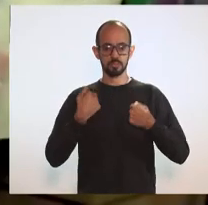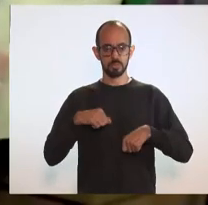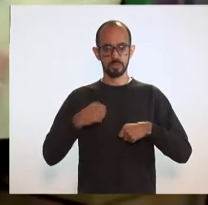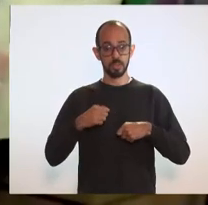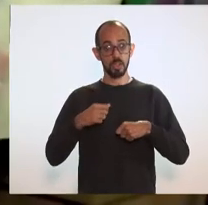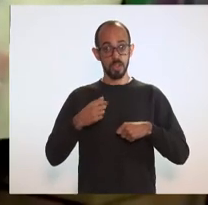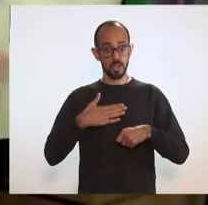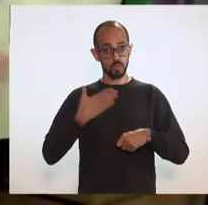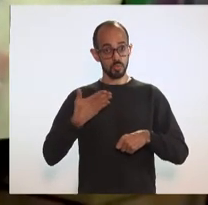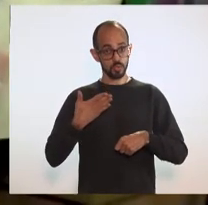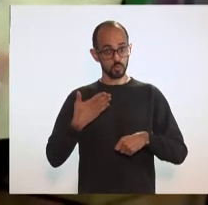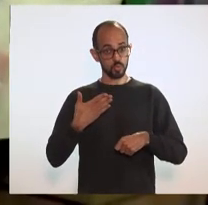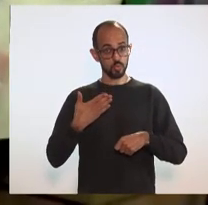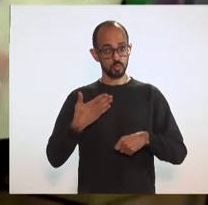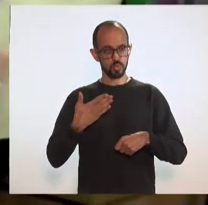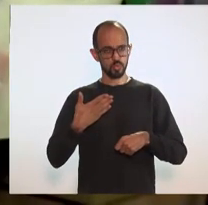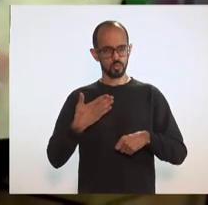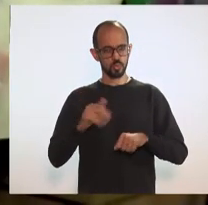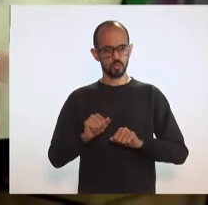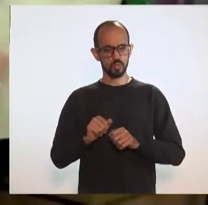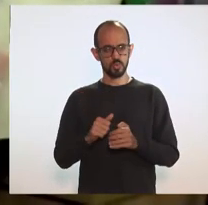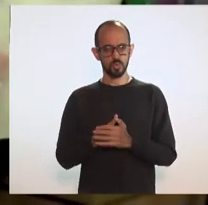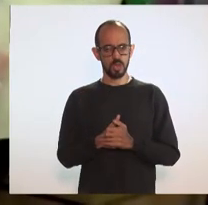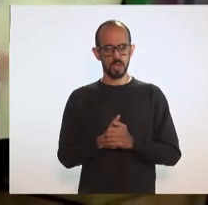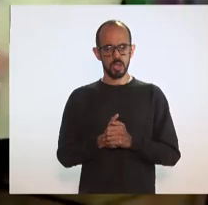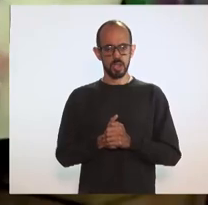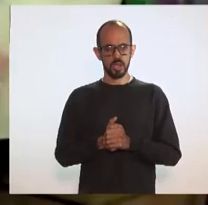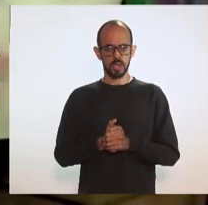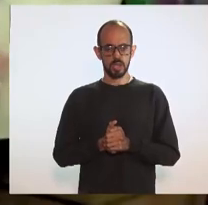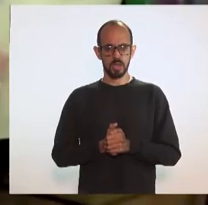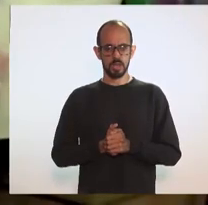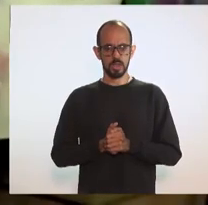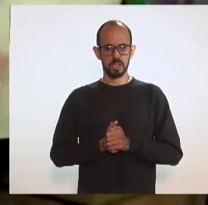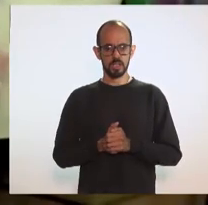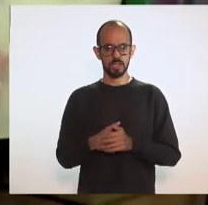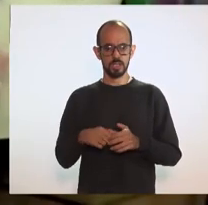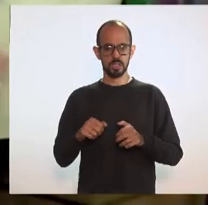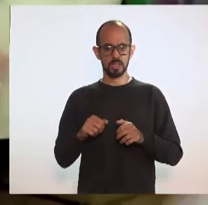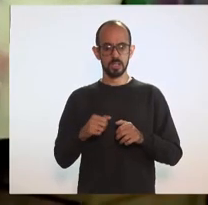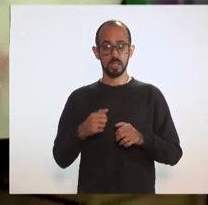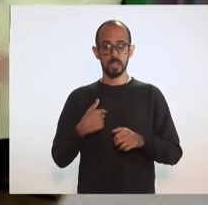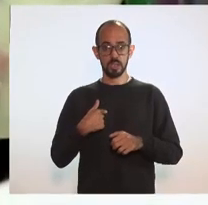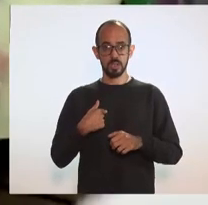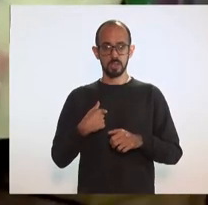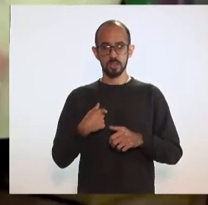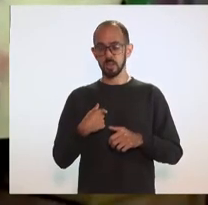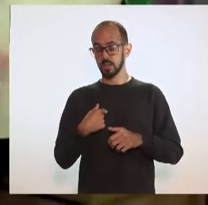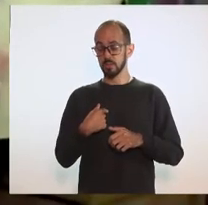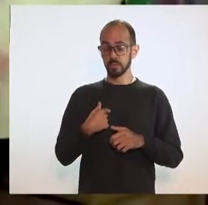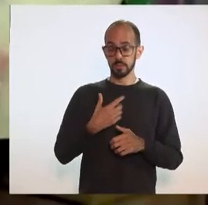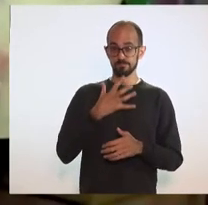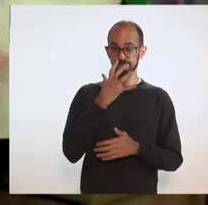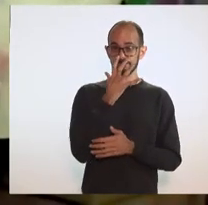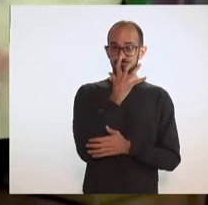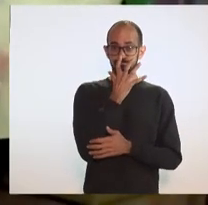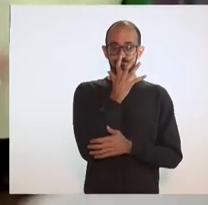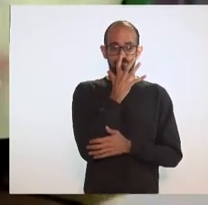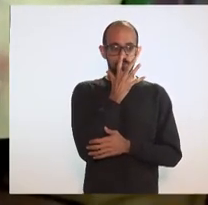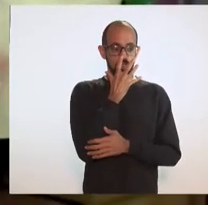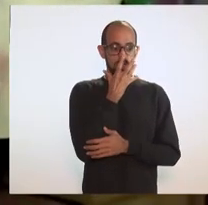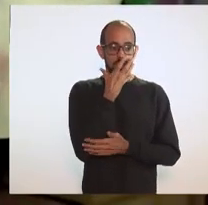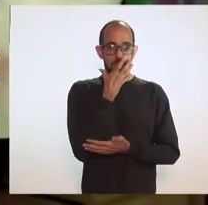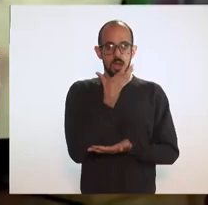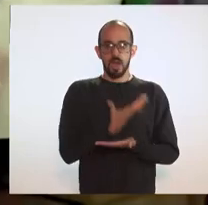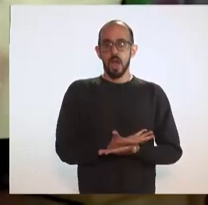números me assustaram bastante até me me me tornaram assim me fizeram ficar esclarecida é